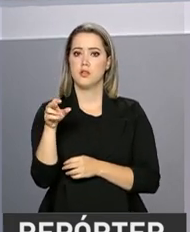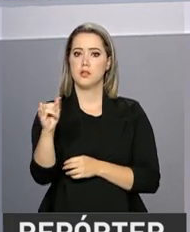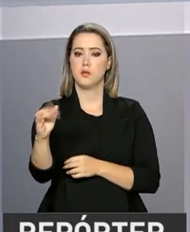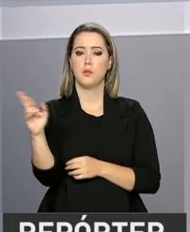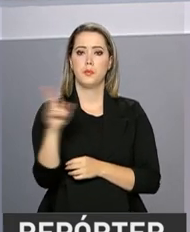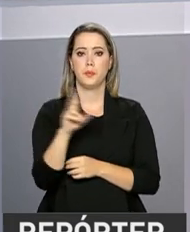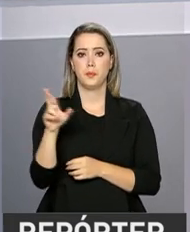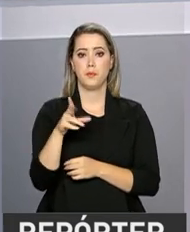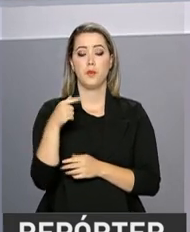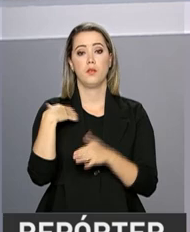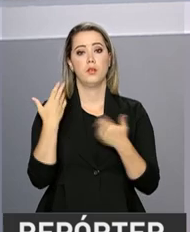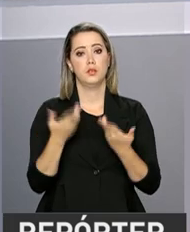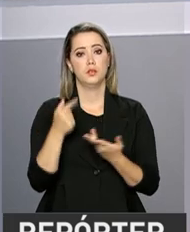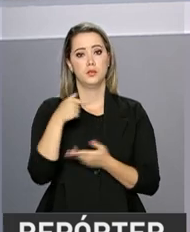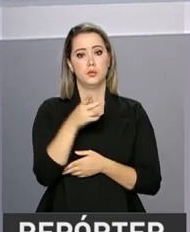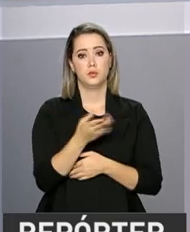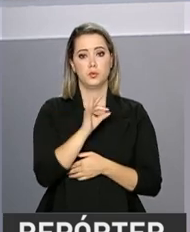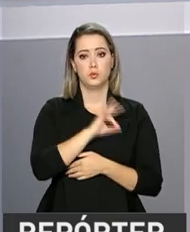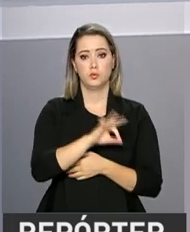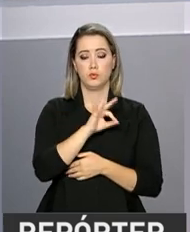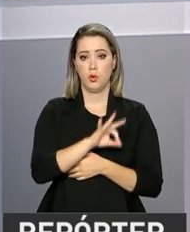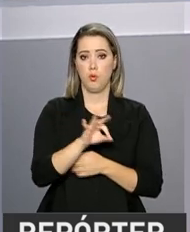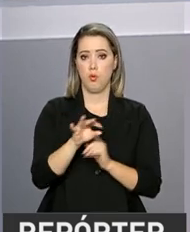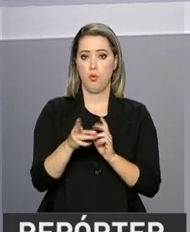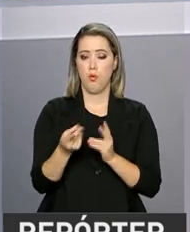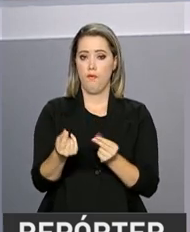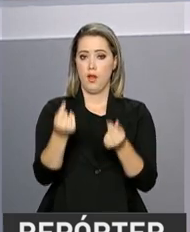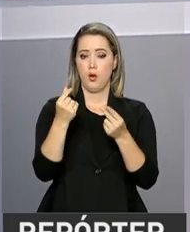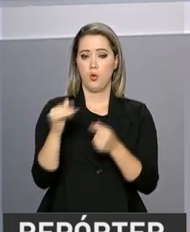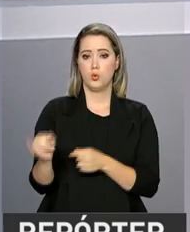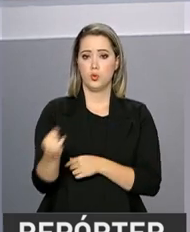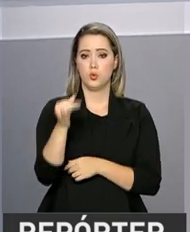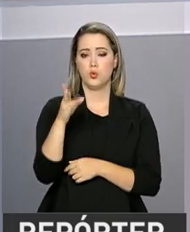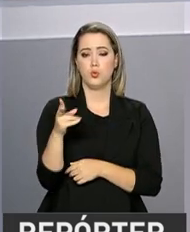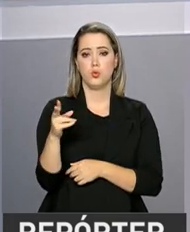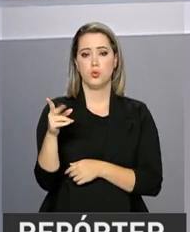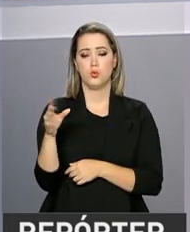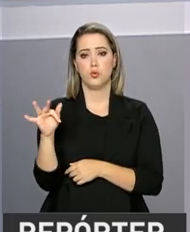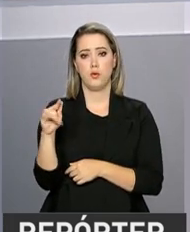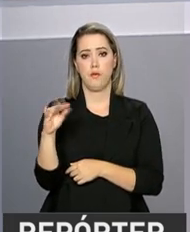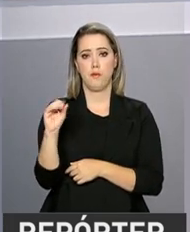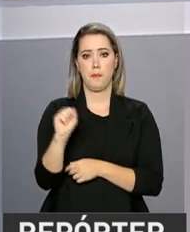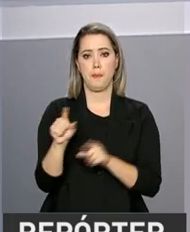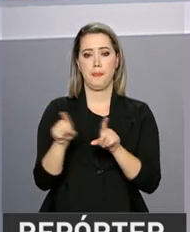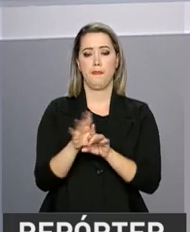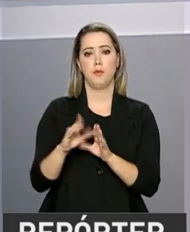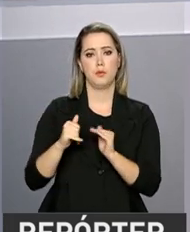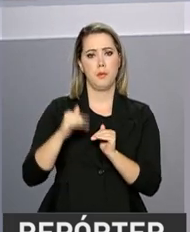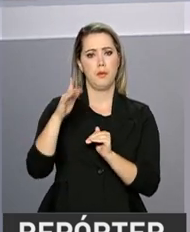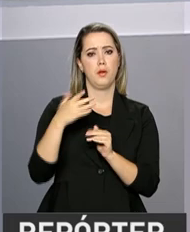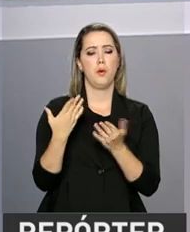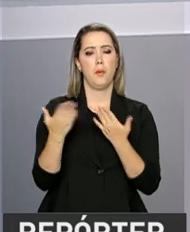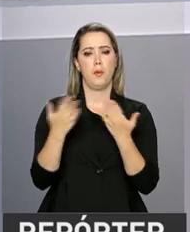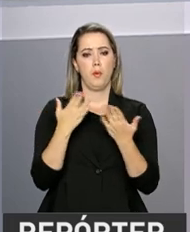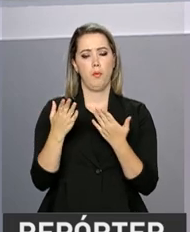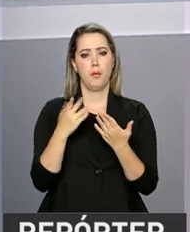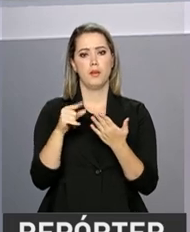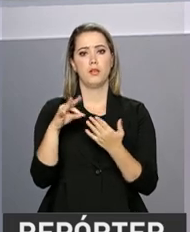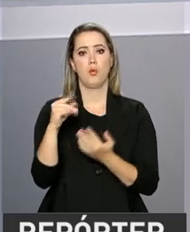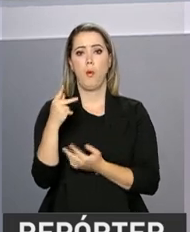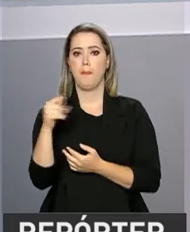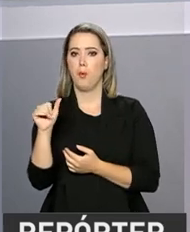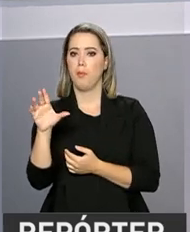reais. Com a medida, o rendimento do FGTS também deve ser maior e ficar próximo ao rendimento